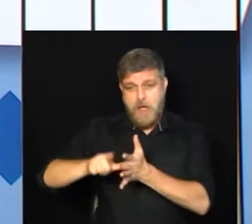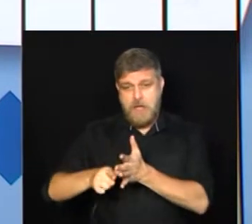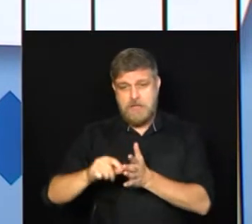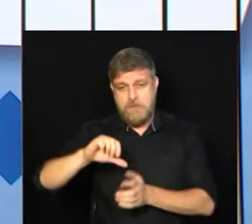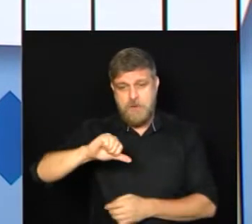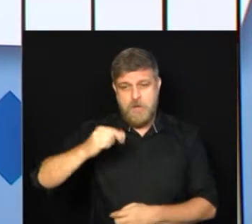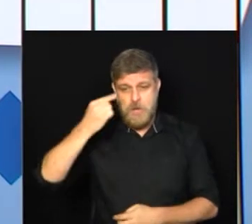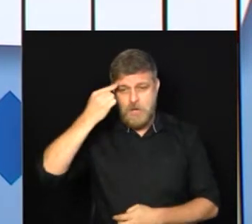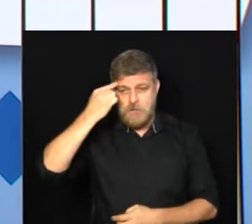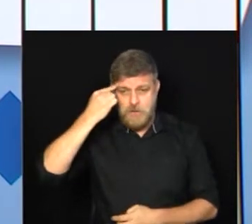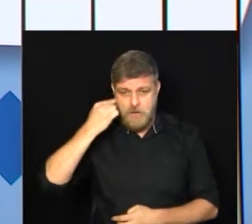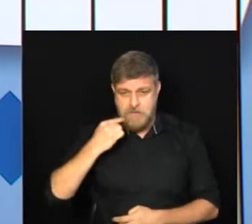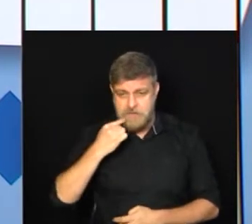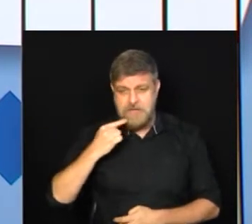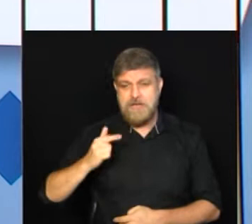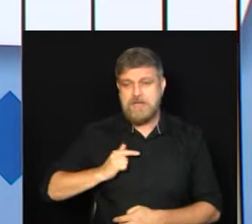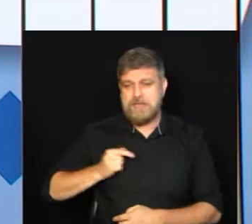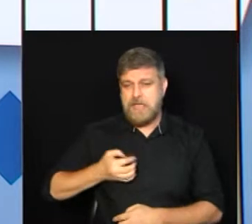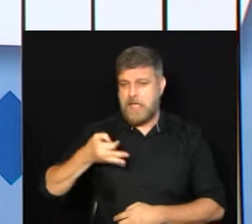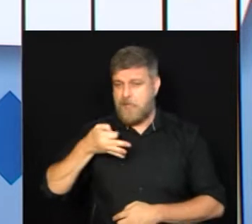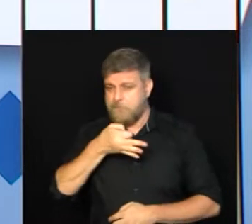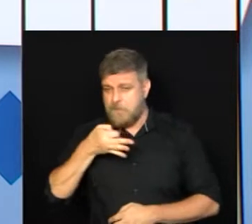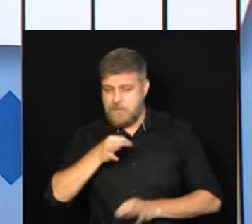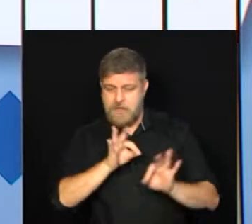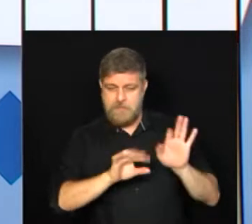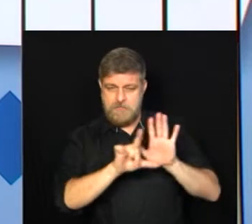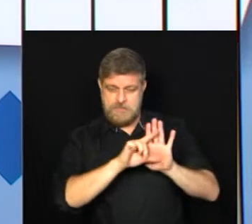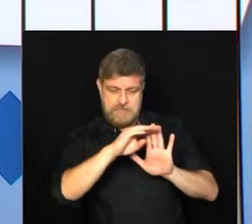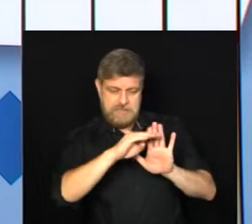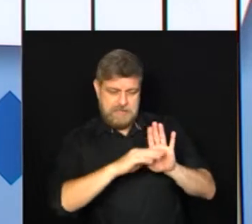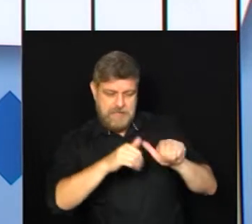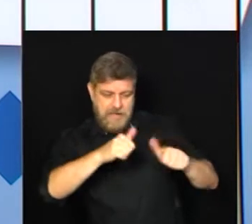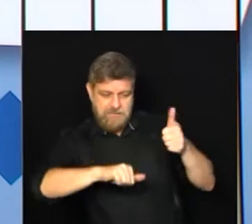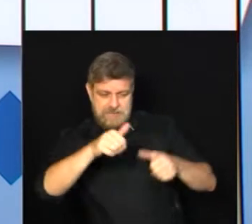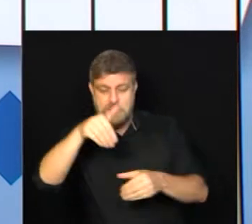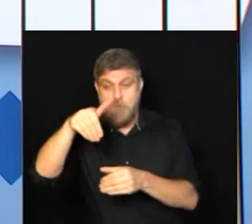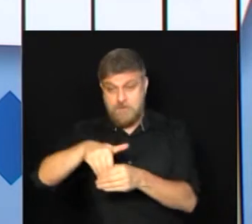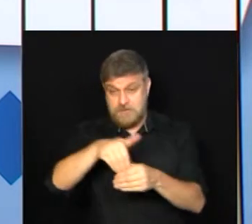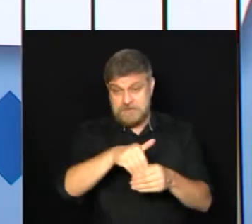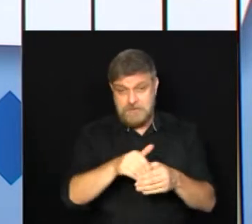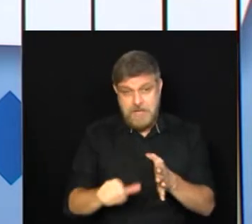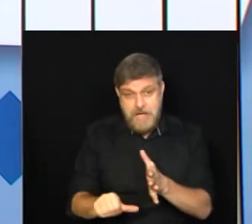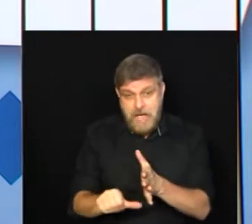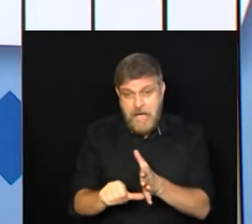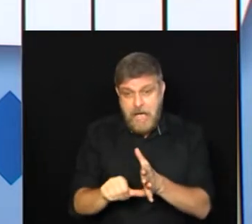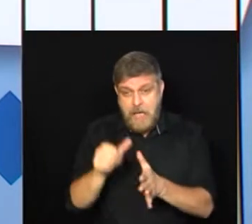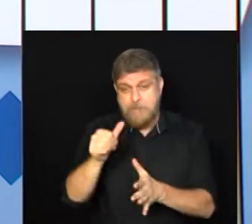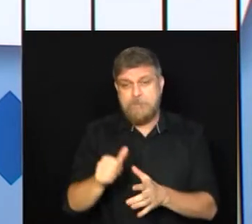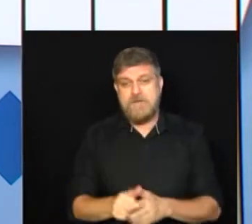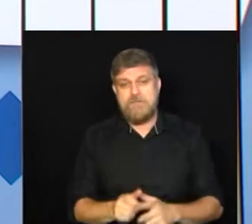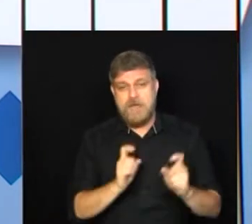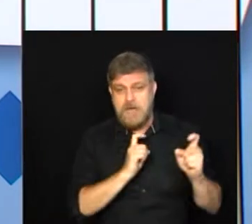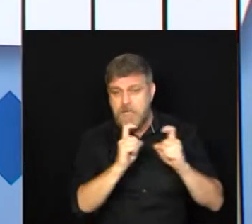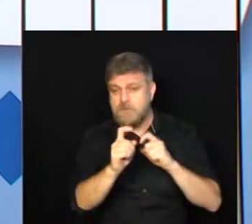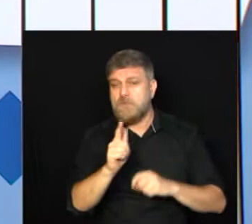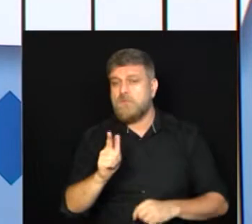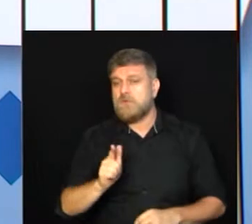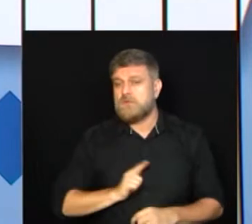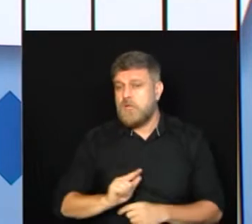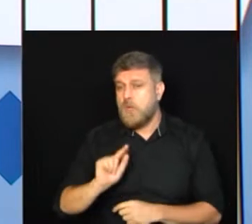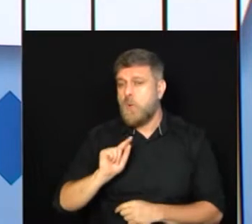9h30, a discussão e votação dos projetos. Mas nesta primeira, nós temos aí